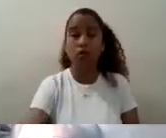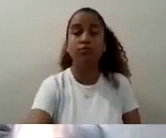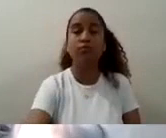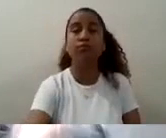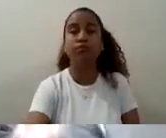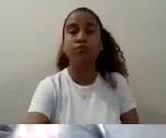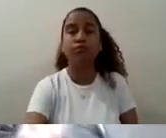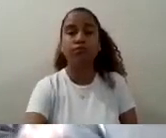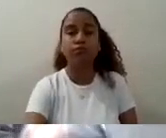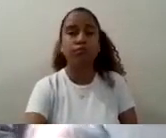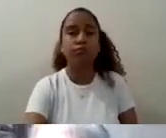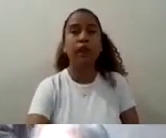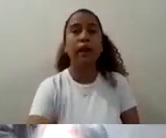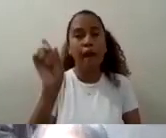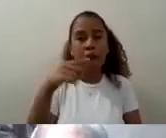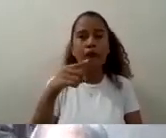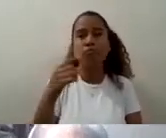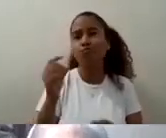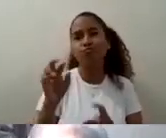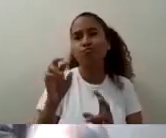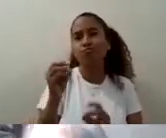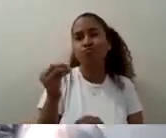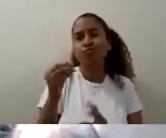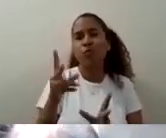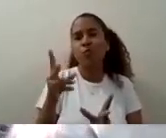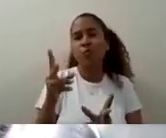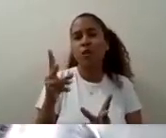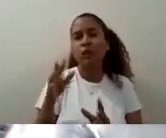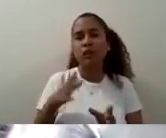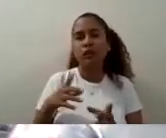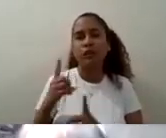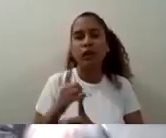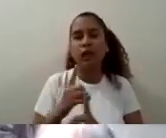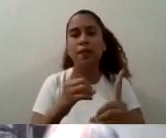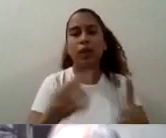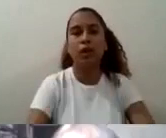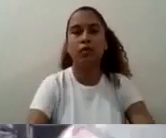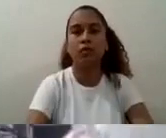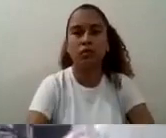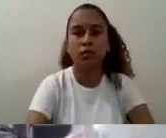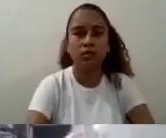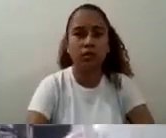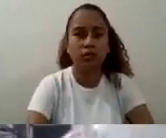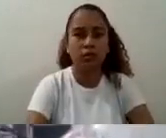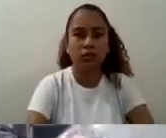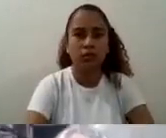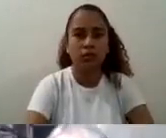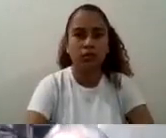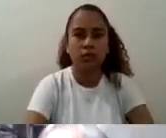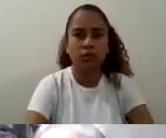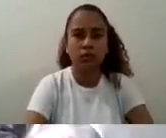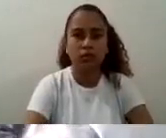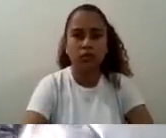de caminhada, que ela seja uma trajetória de autocrítica